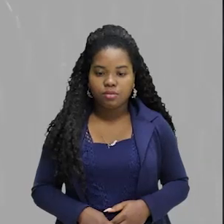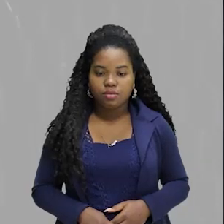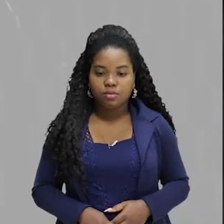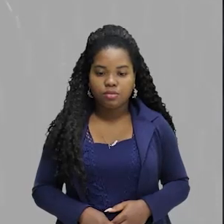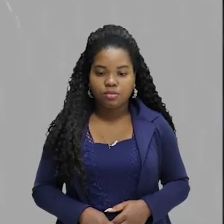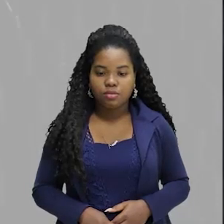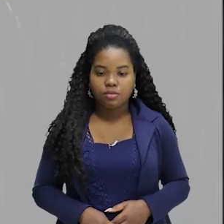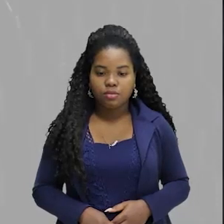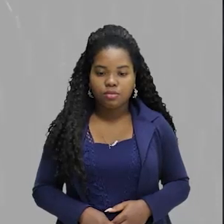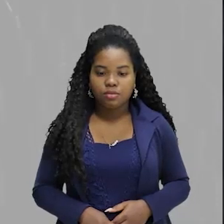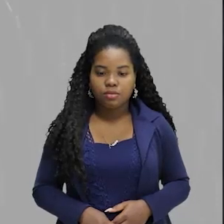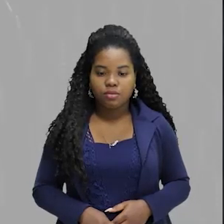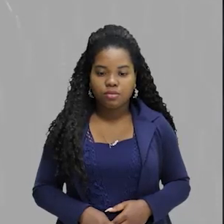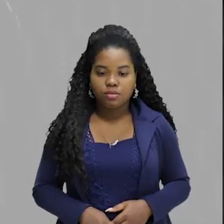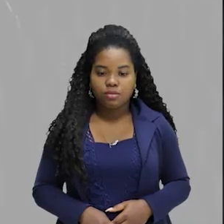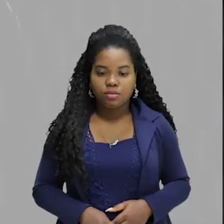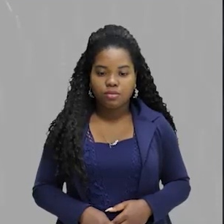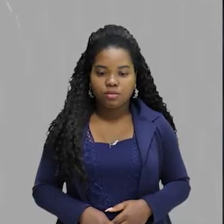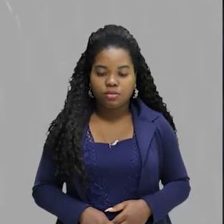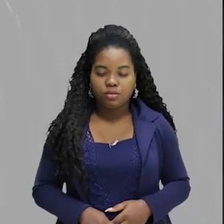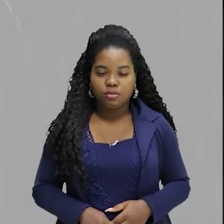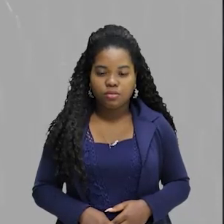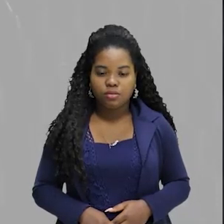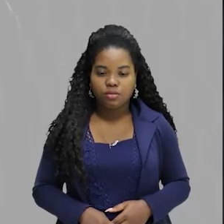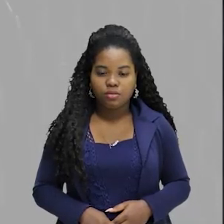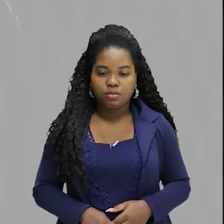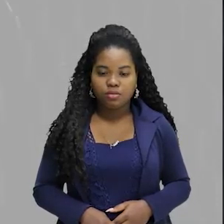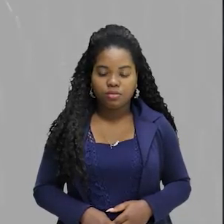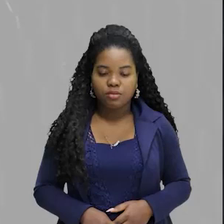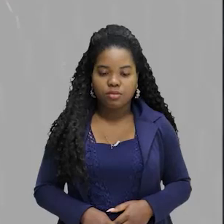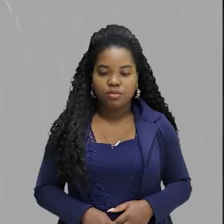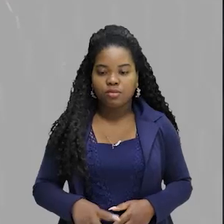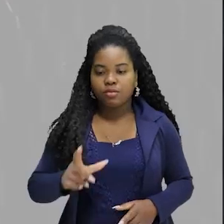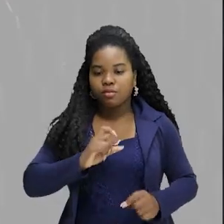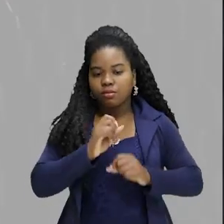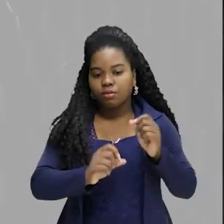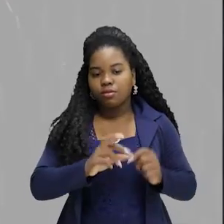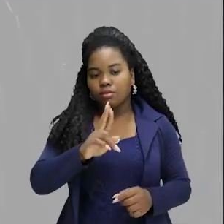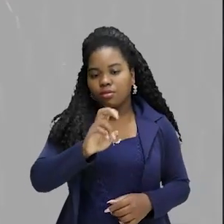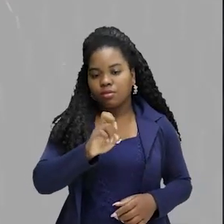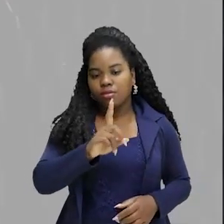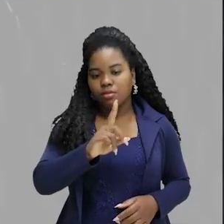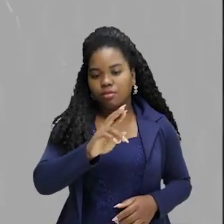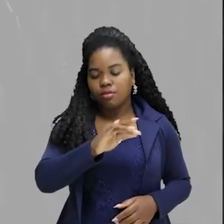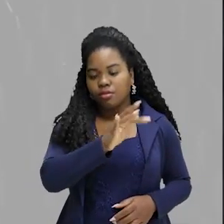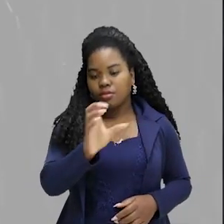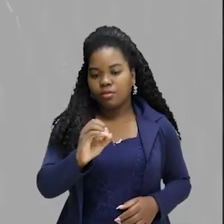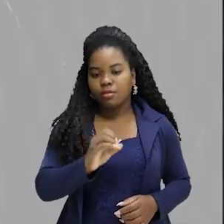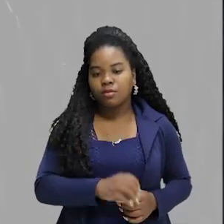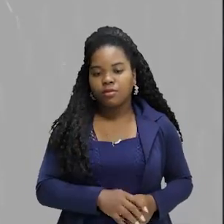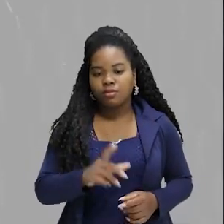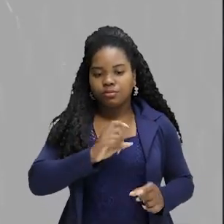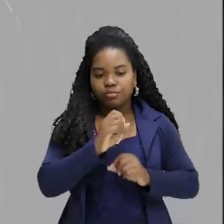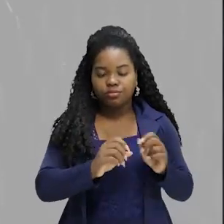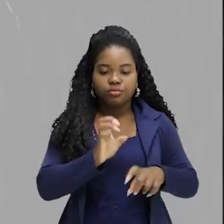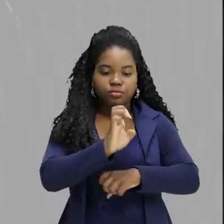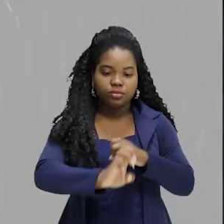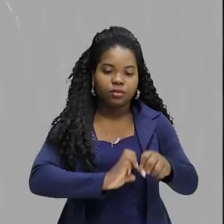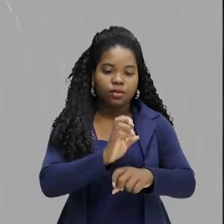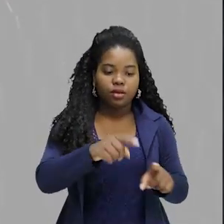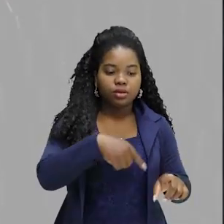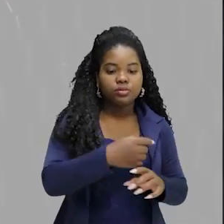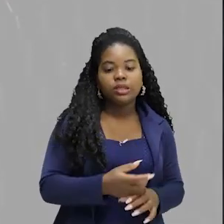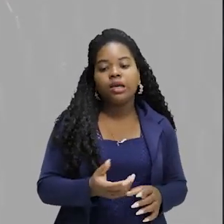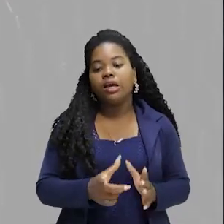1 para prata 0. Esse processo chamamos de redução, porque ele ganhou elétrons. Era mais 1, passa a